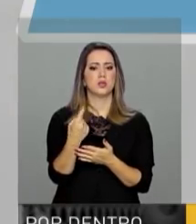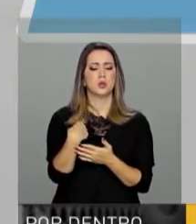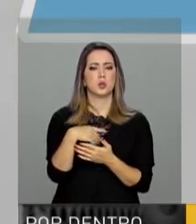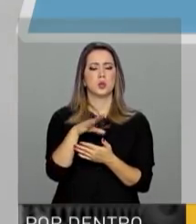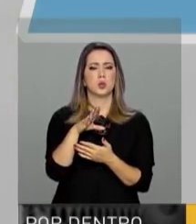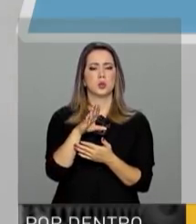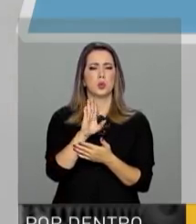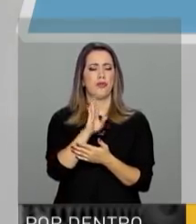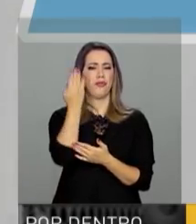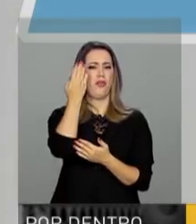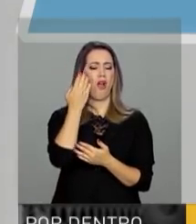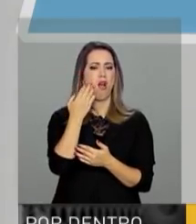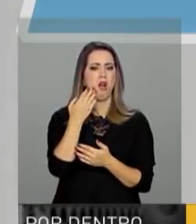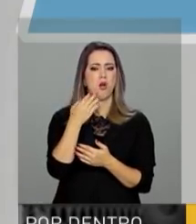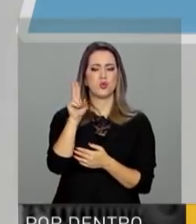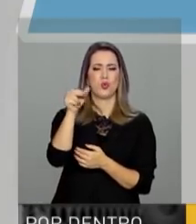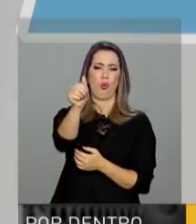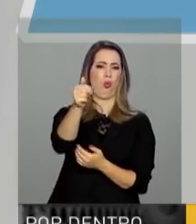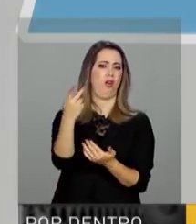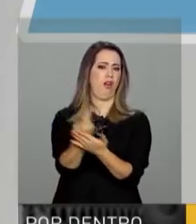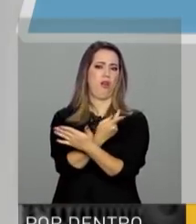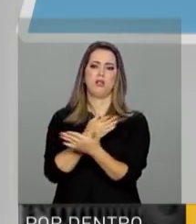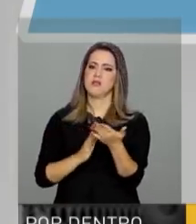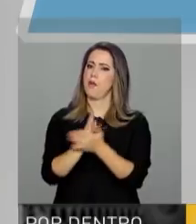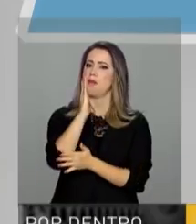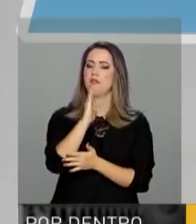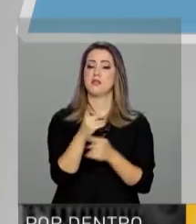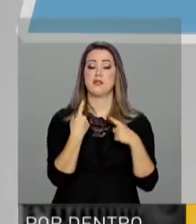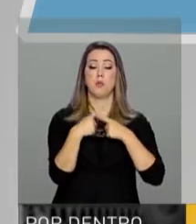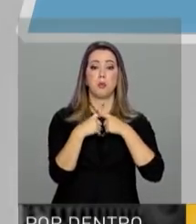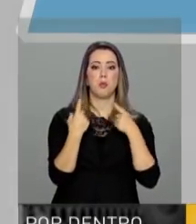mitológico, algo que nunca será aprovado, porque